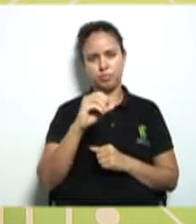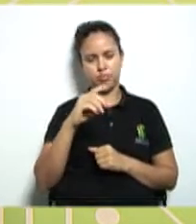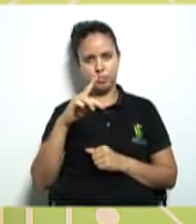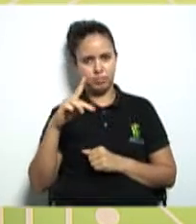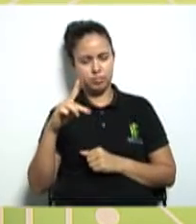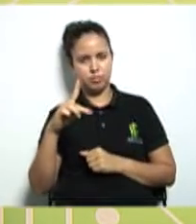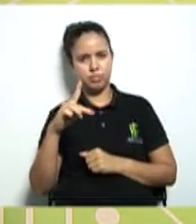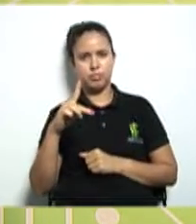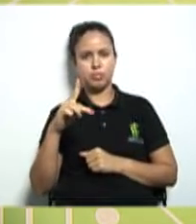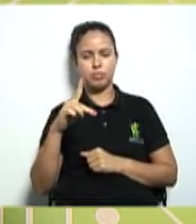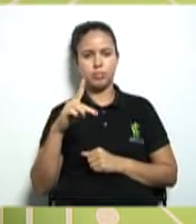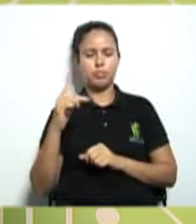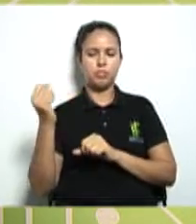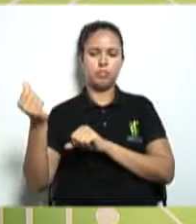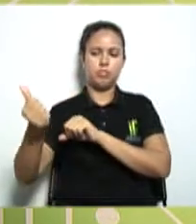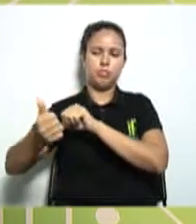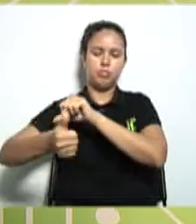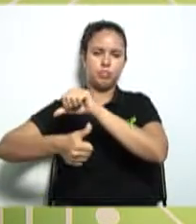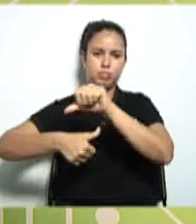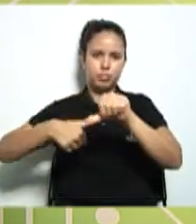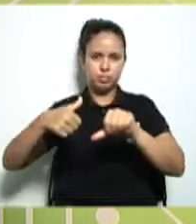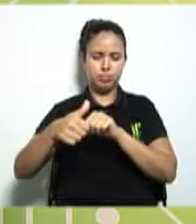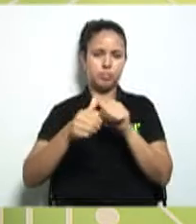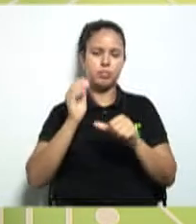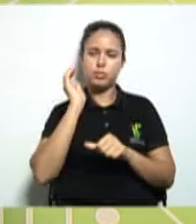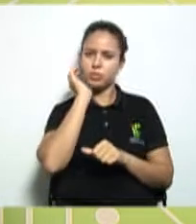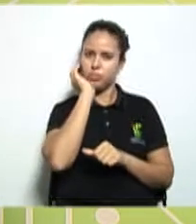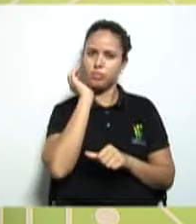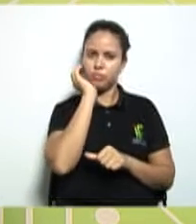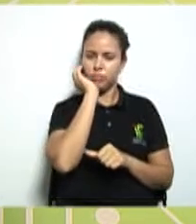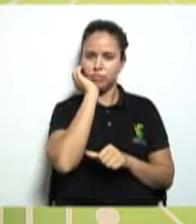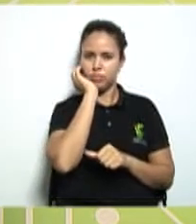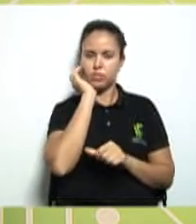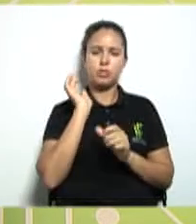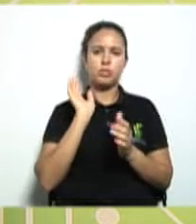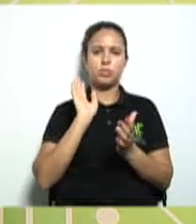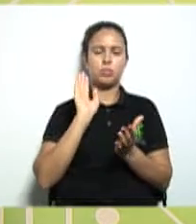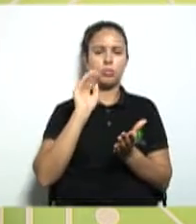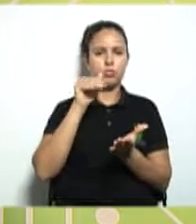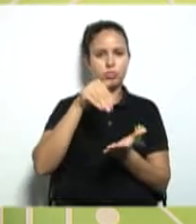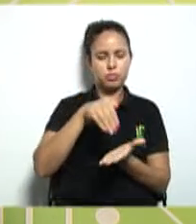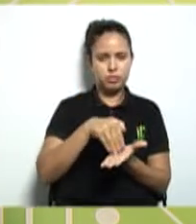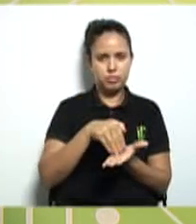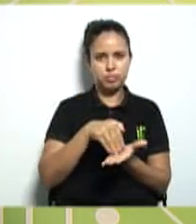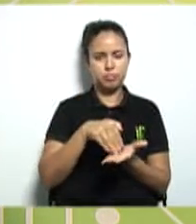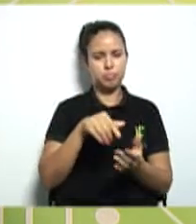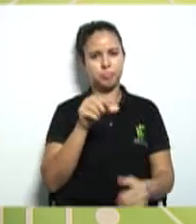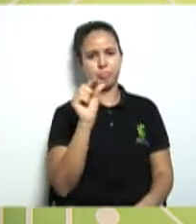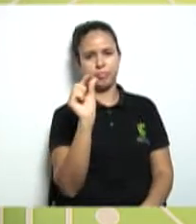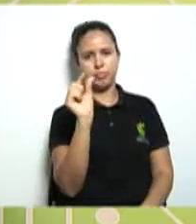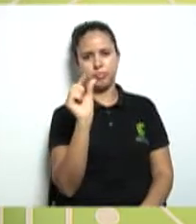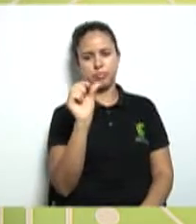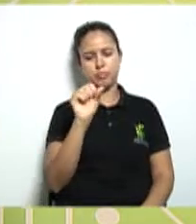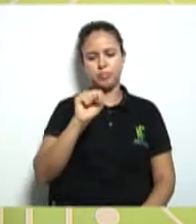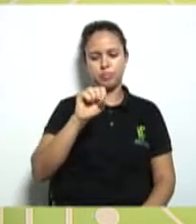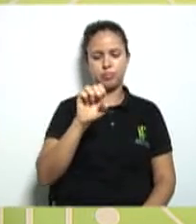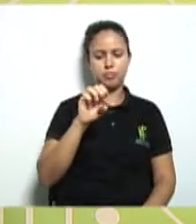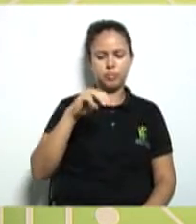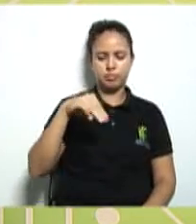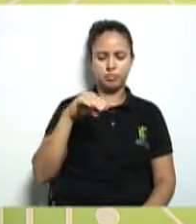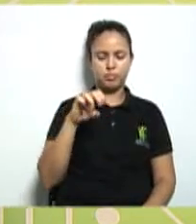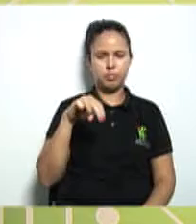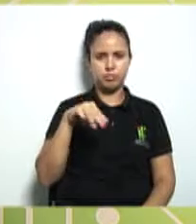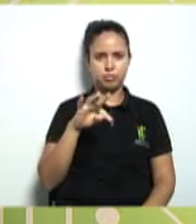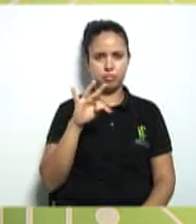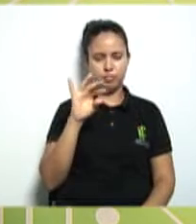açaí. Faz todo aquele processamento. E aí, o que sobra? Essas sementes. Então, se essas sementes não